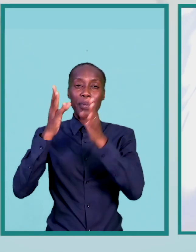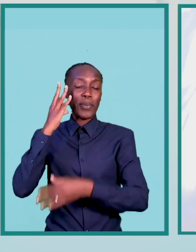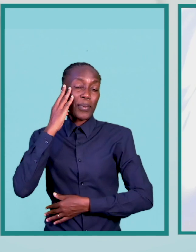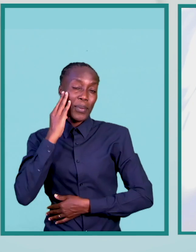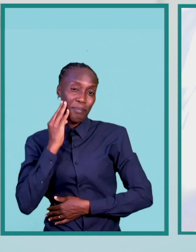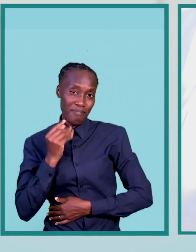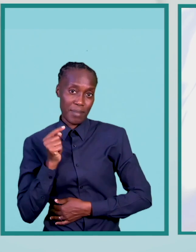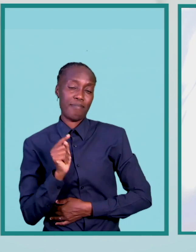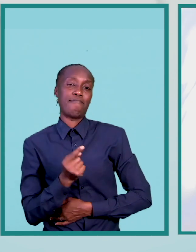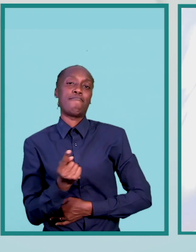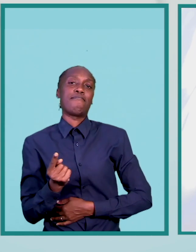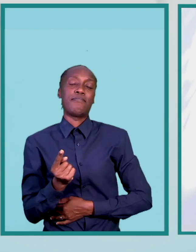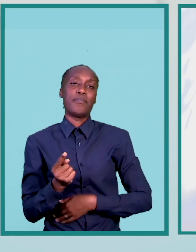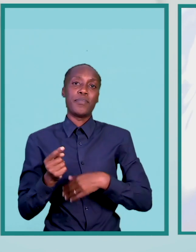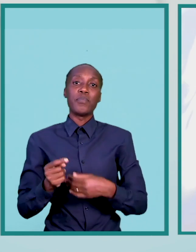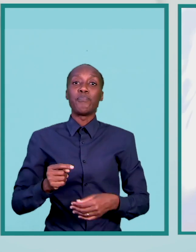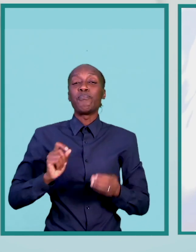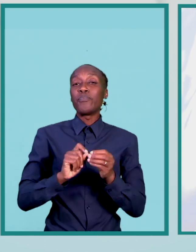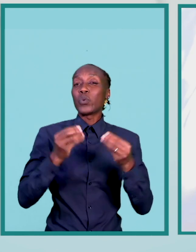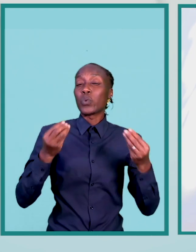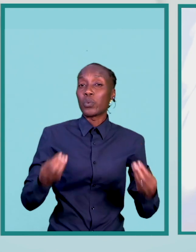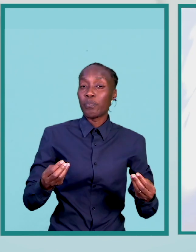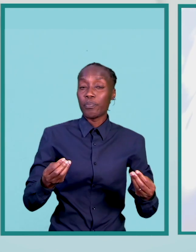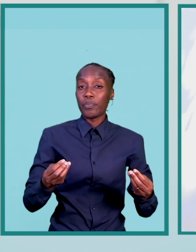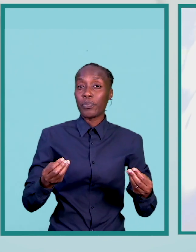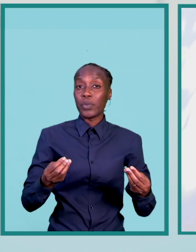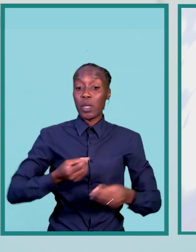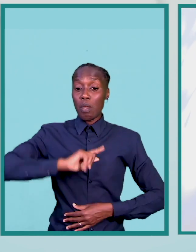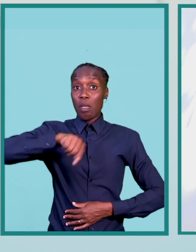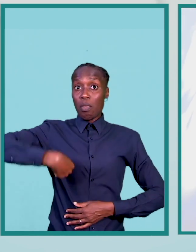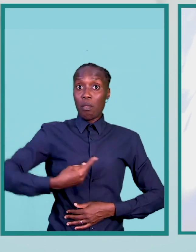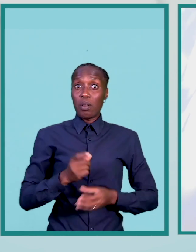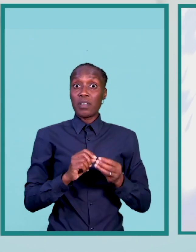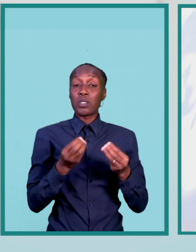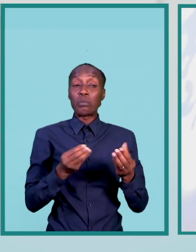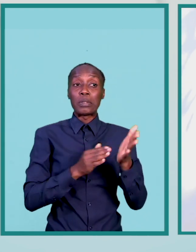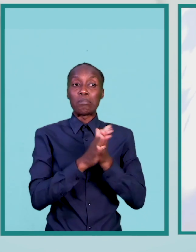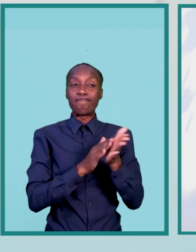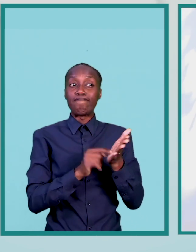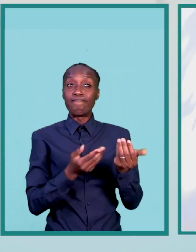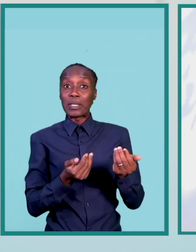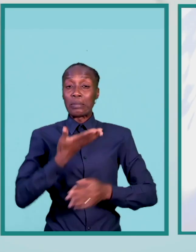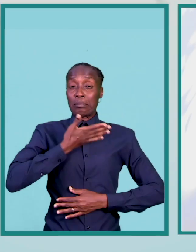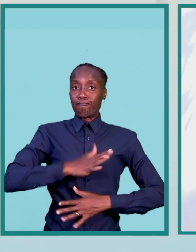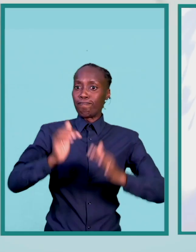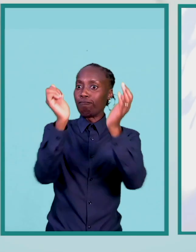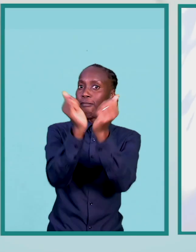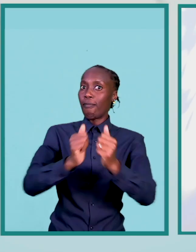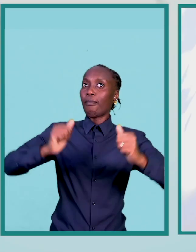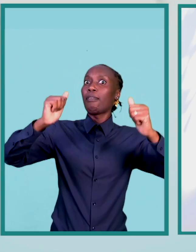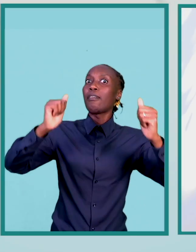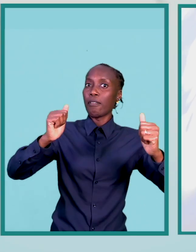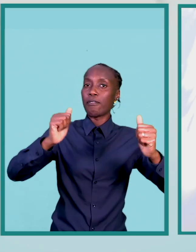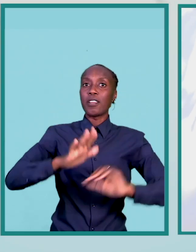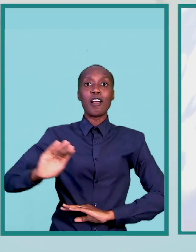A nossa maior missão é esta. Temos já essa perspectiva, essa propensão de ter uma